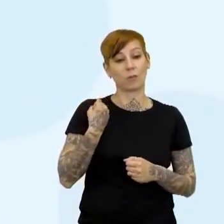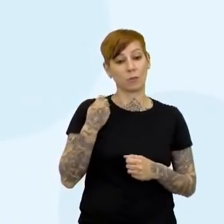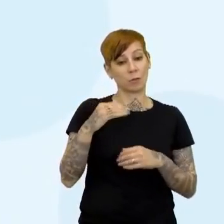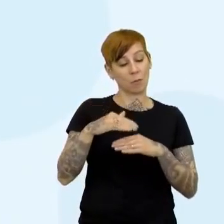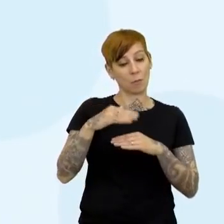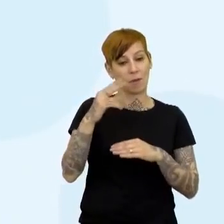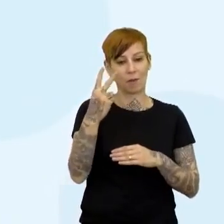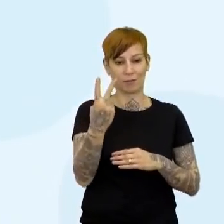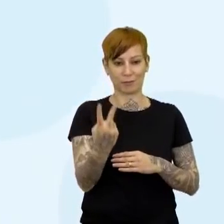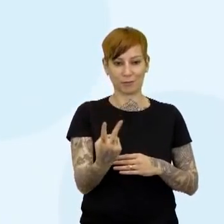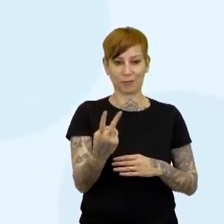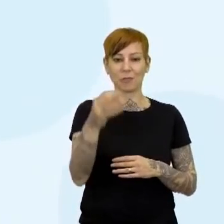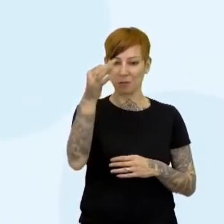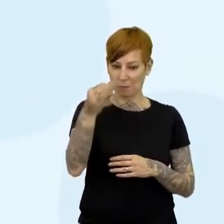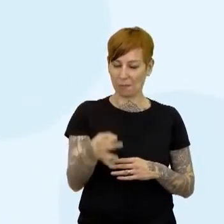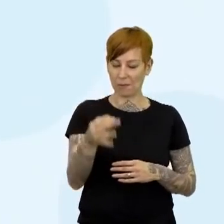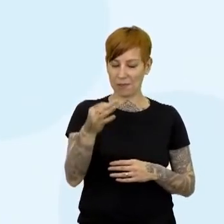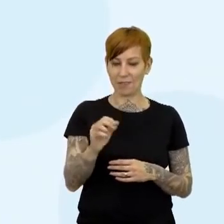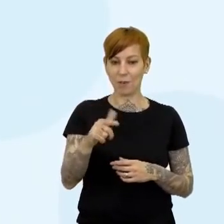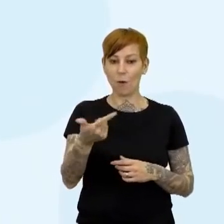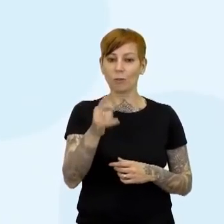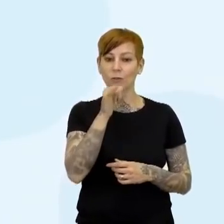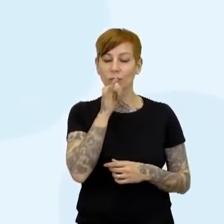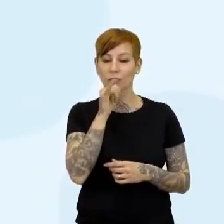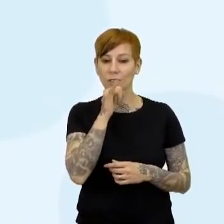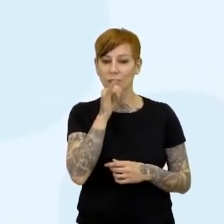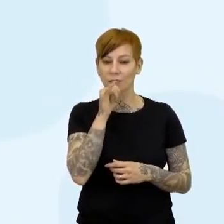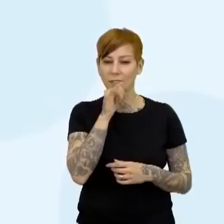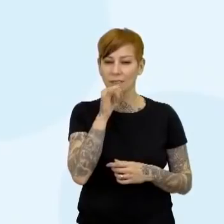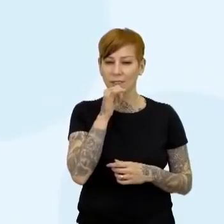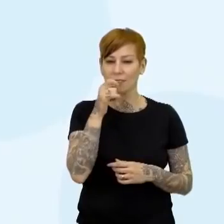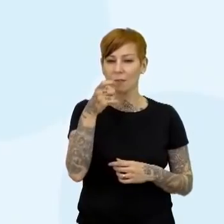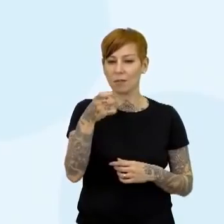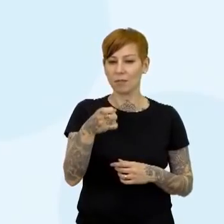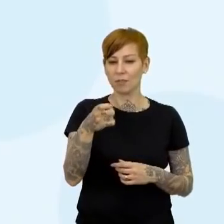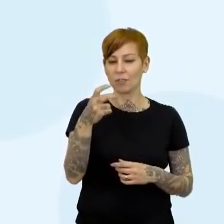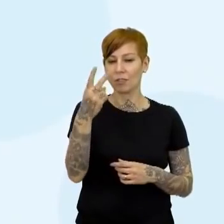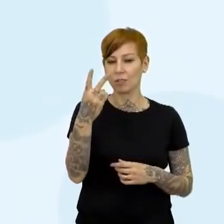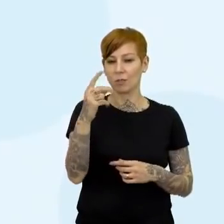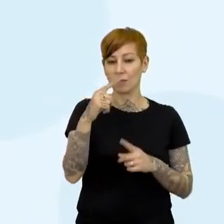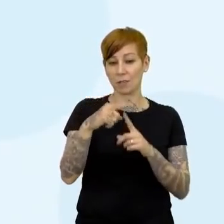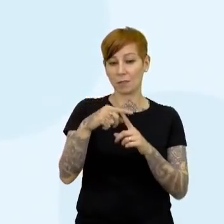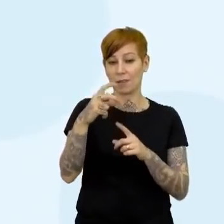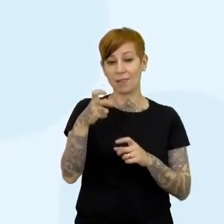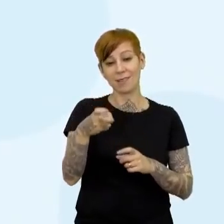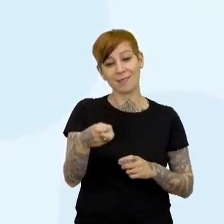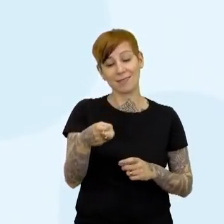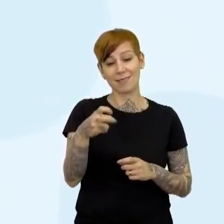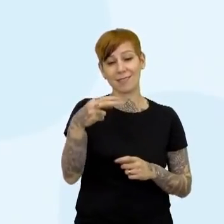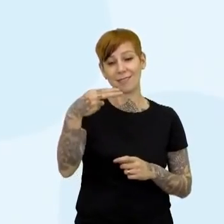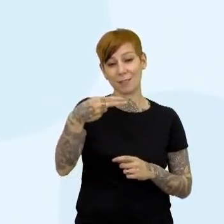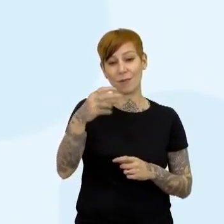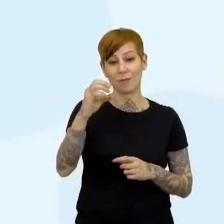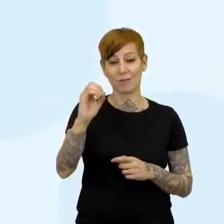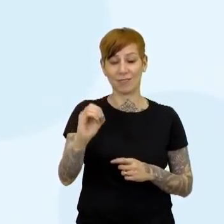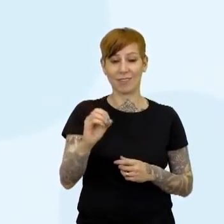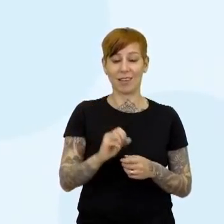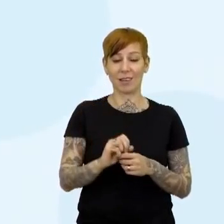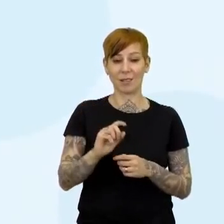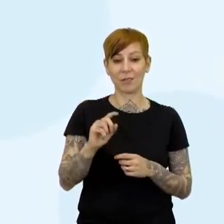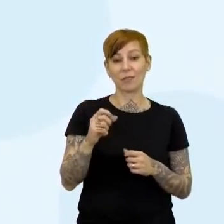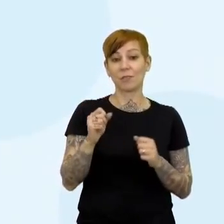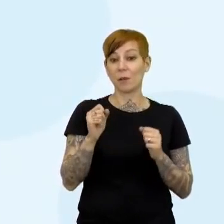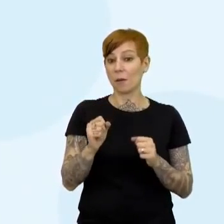então esta serve Tá certo olha outro exemplo aqui ó nós temos um outro aqui tem esta outra letrinha o expoente é um